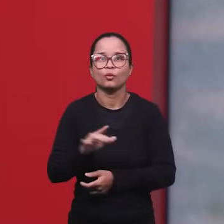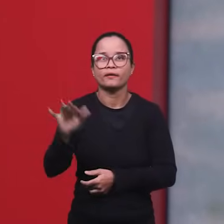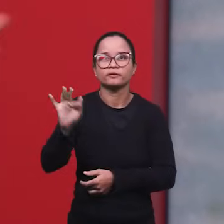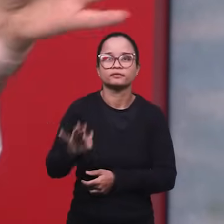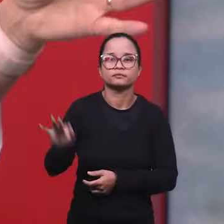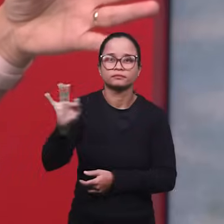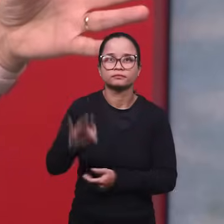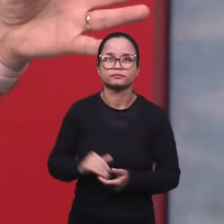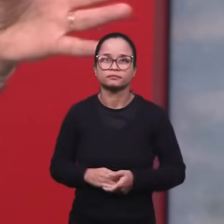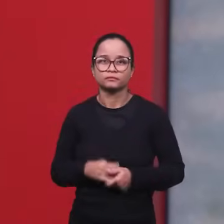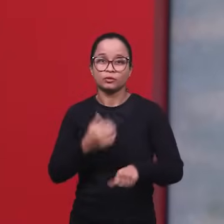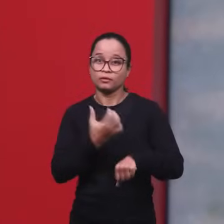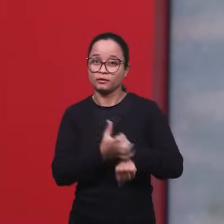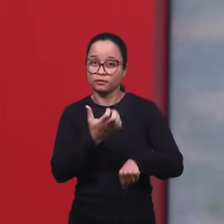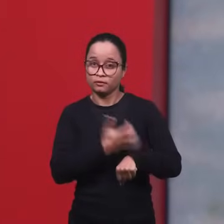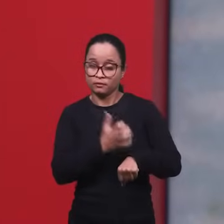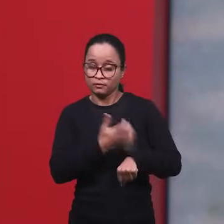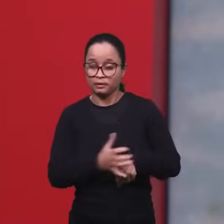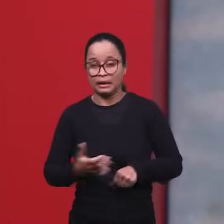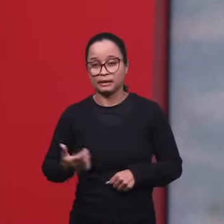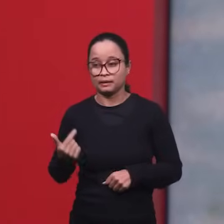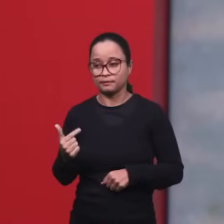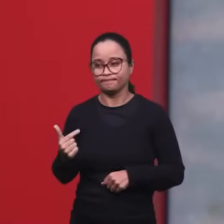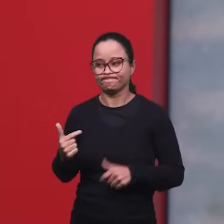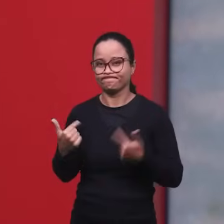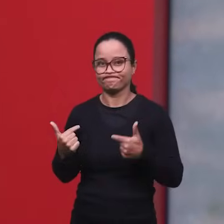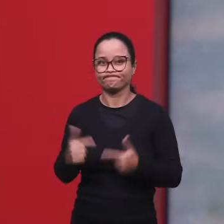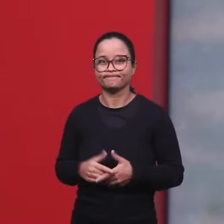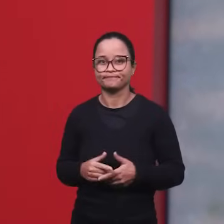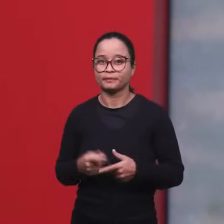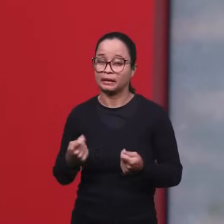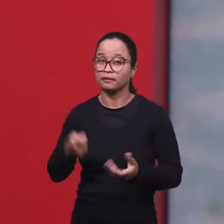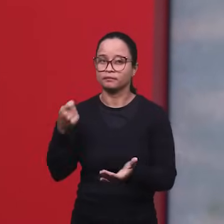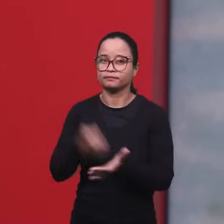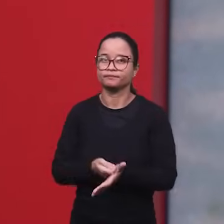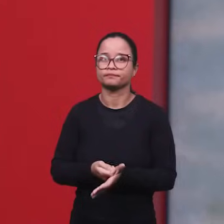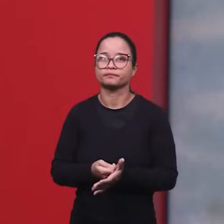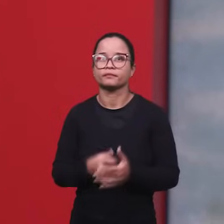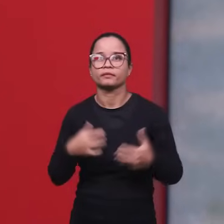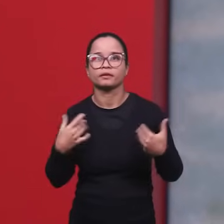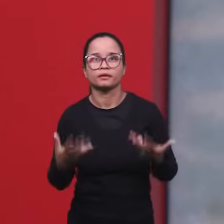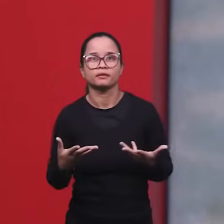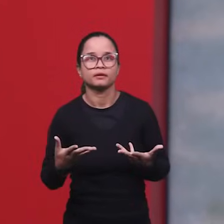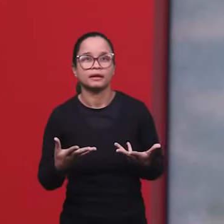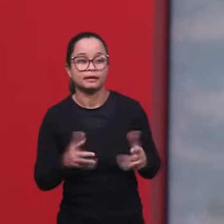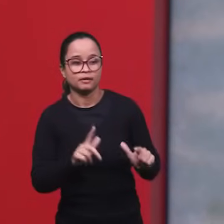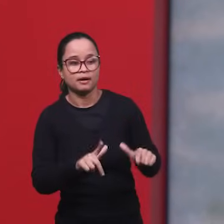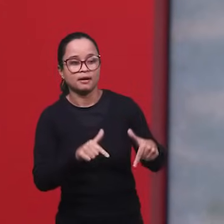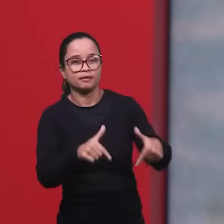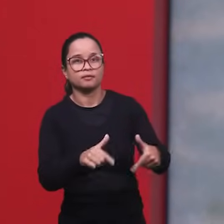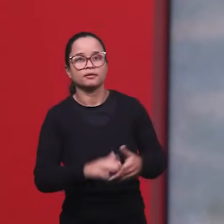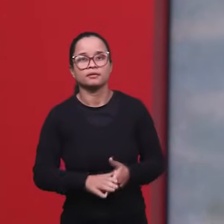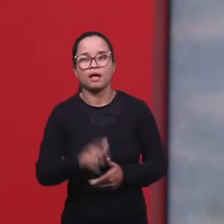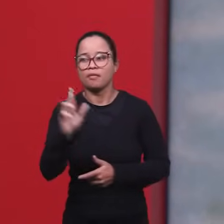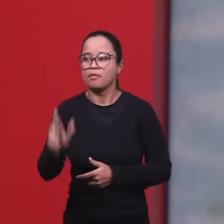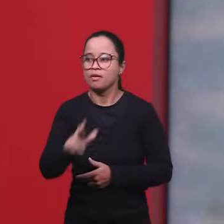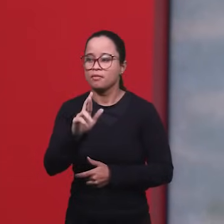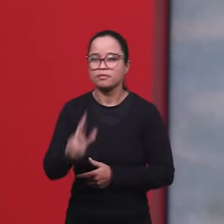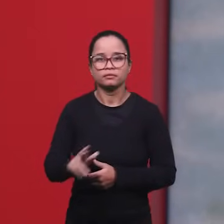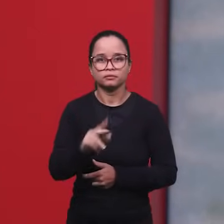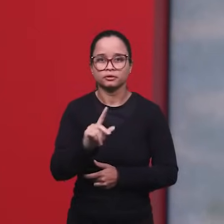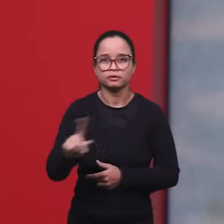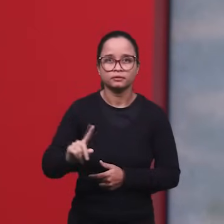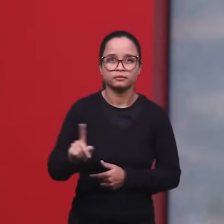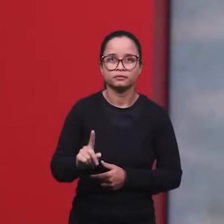uma faculdade como o estagiário, quem não trabalha. Tem que contribuir. Então, investir nas ações não anula a